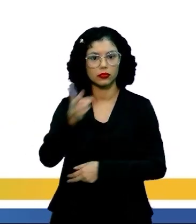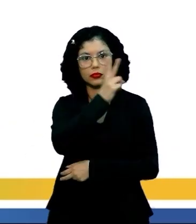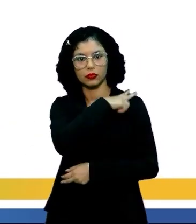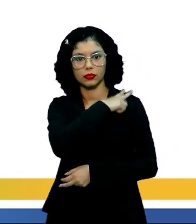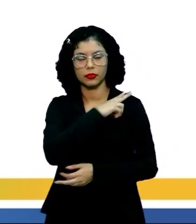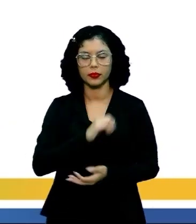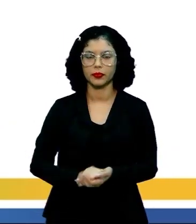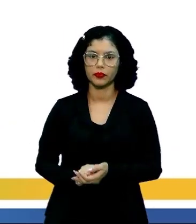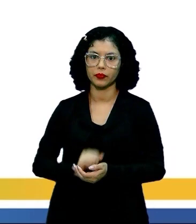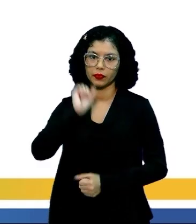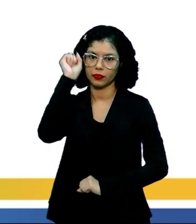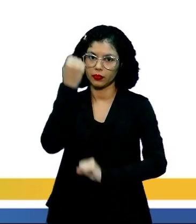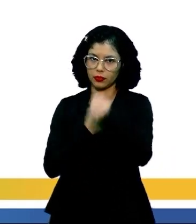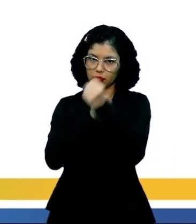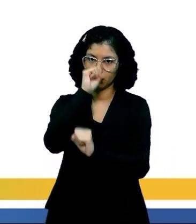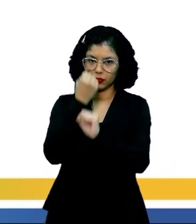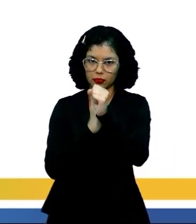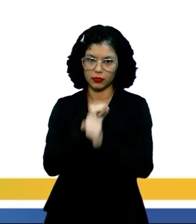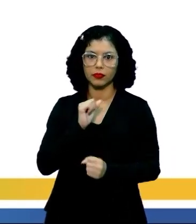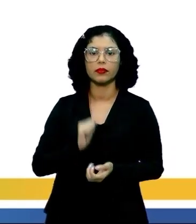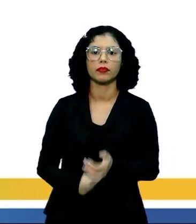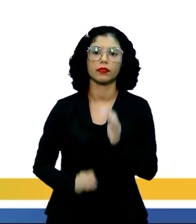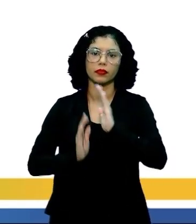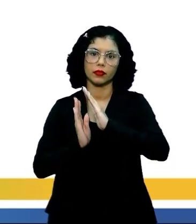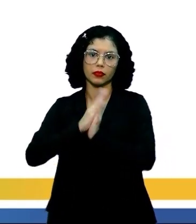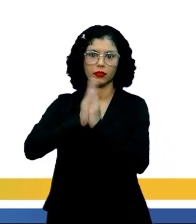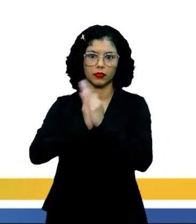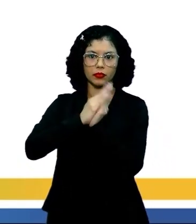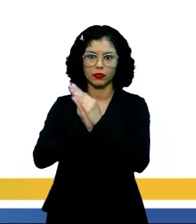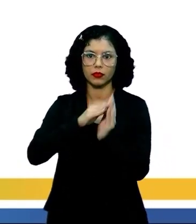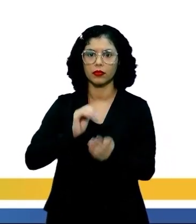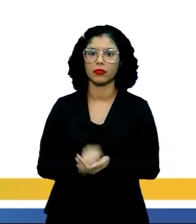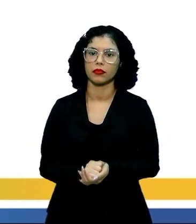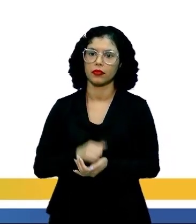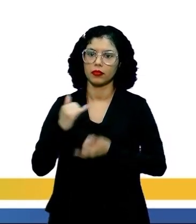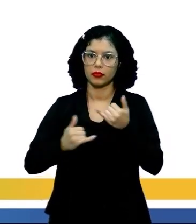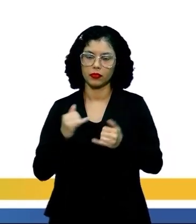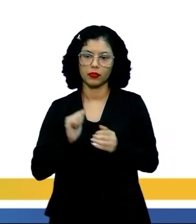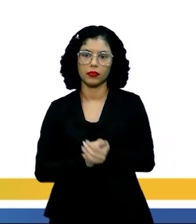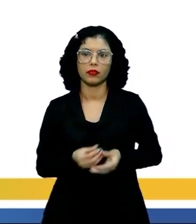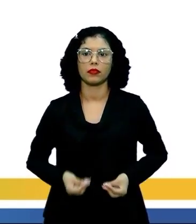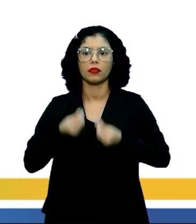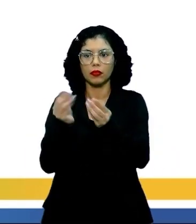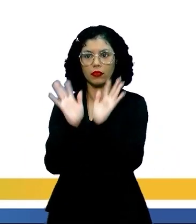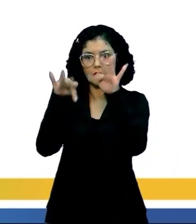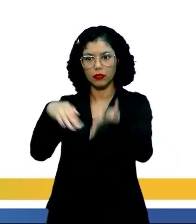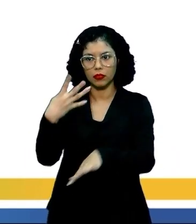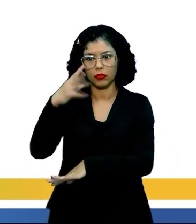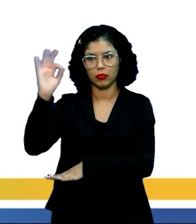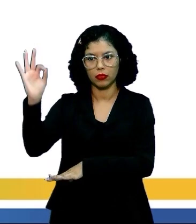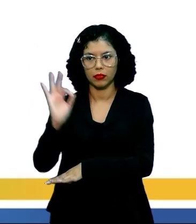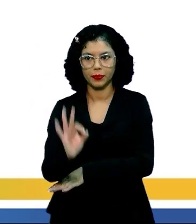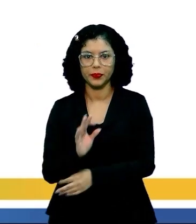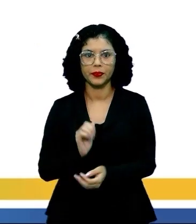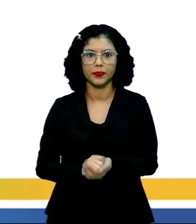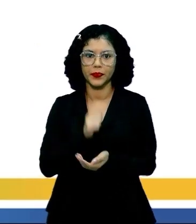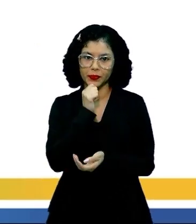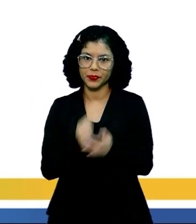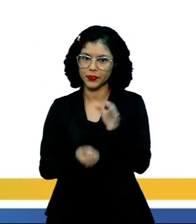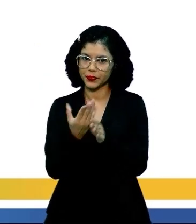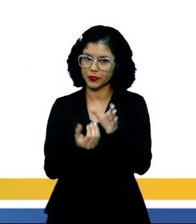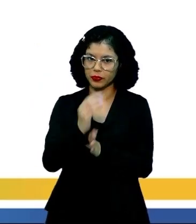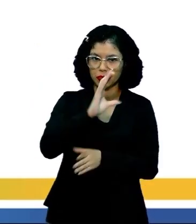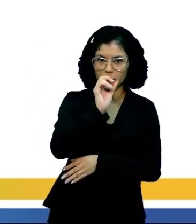ano. Uma fábrica de brinquedos tem como política doar no final do ano 4% do